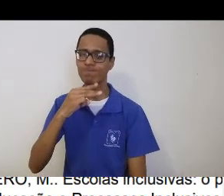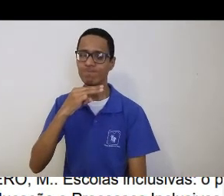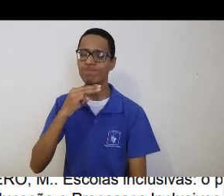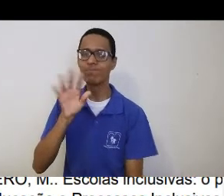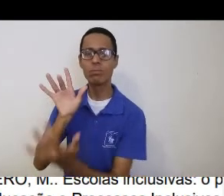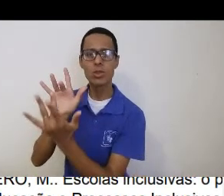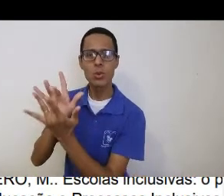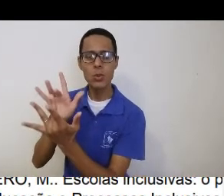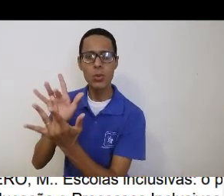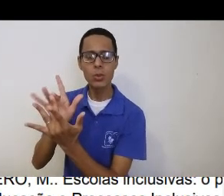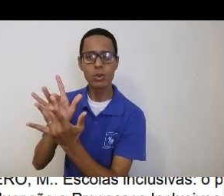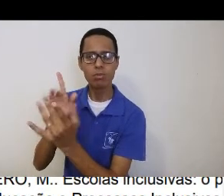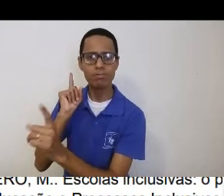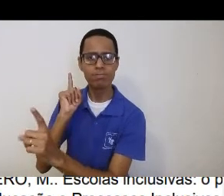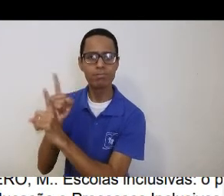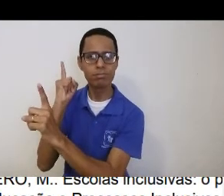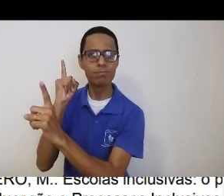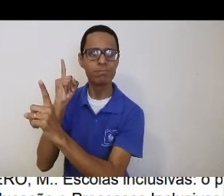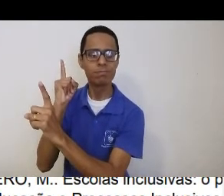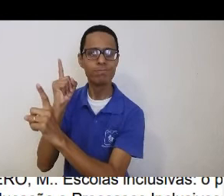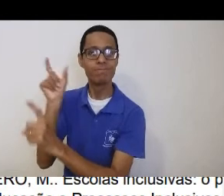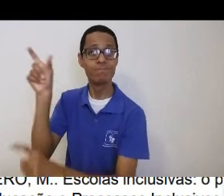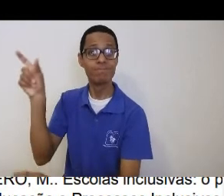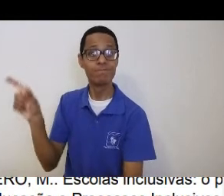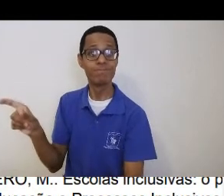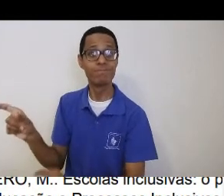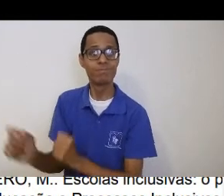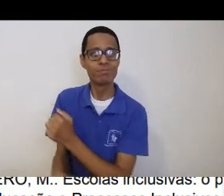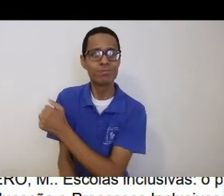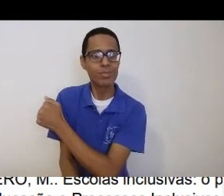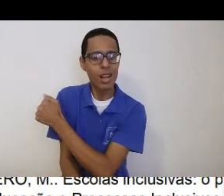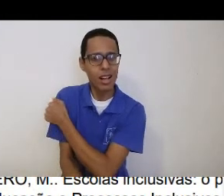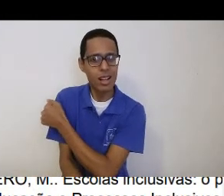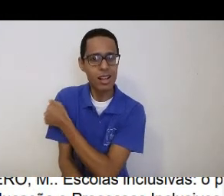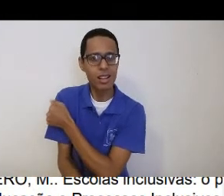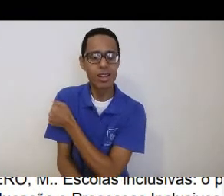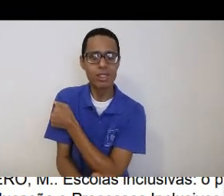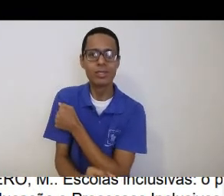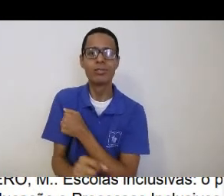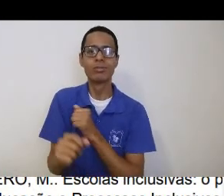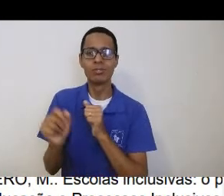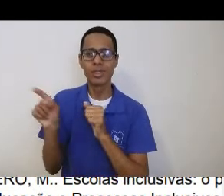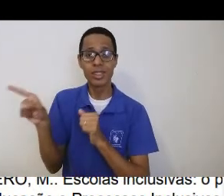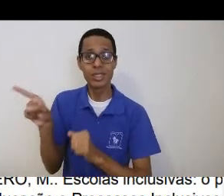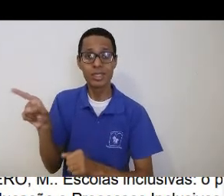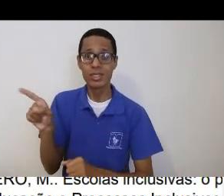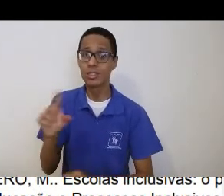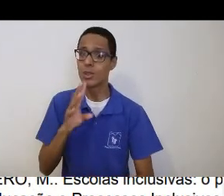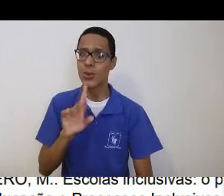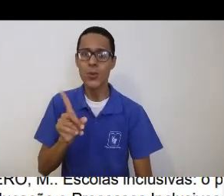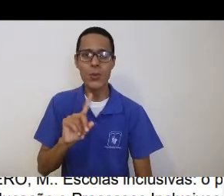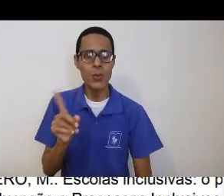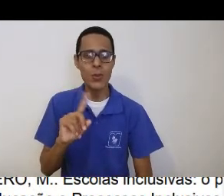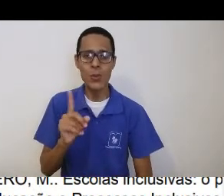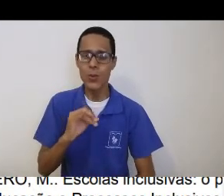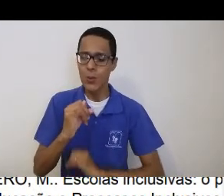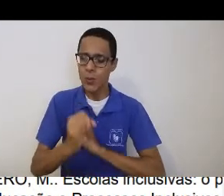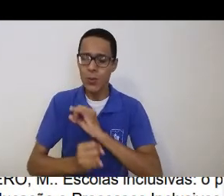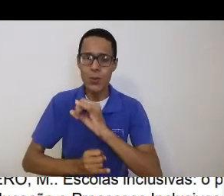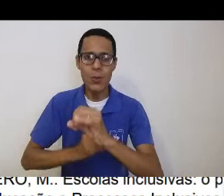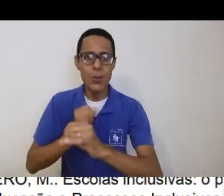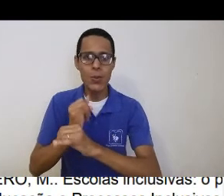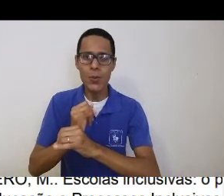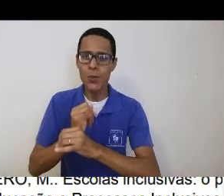contato com esses estudantes, nós identificamos que havia um aluno, né, foi bem no início do